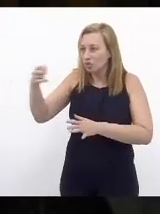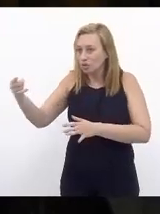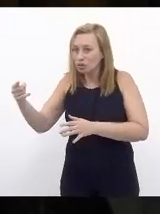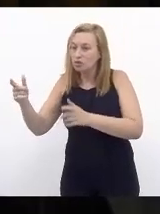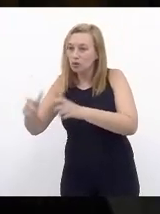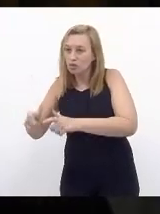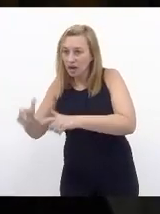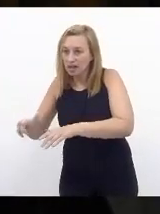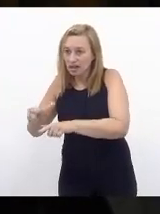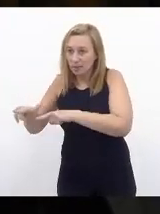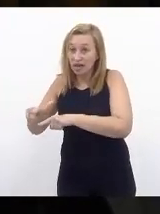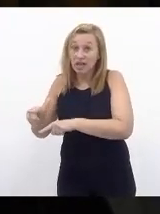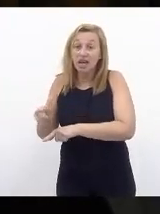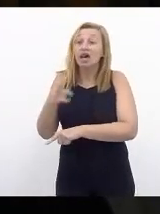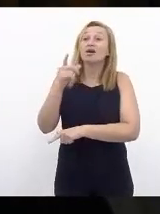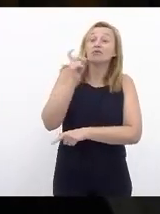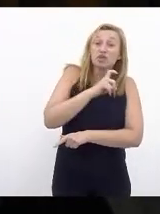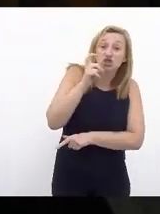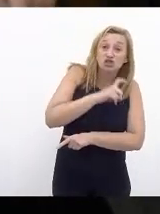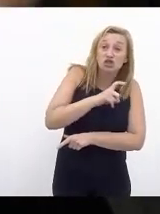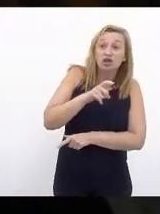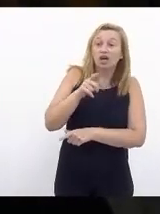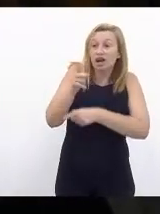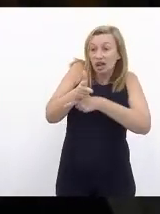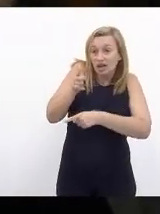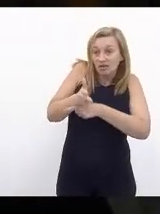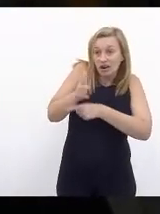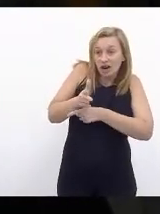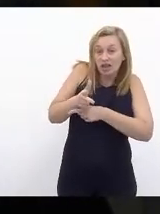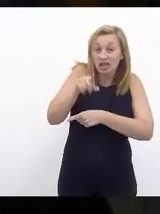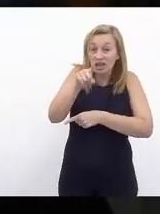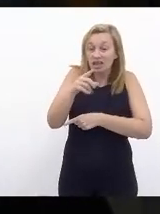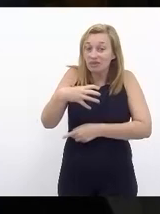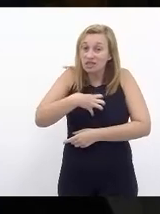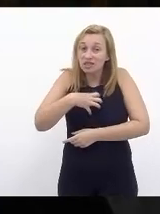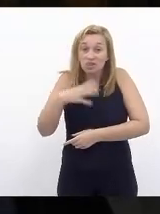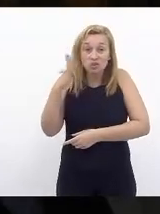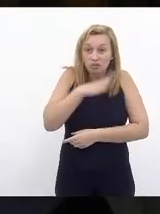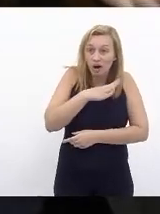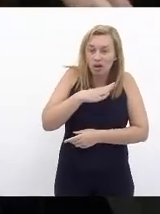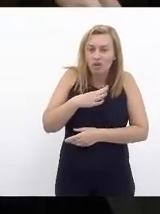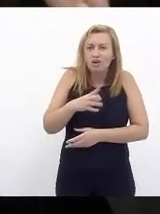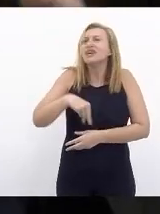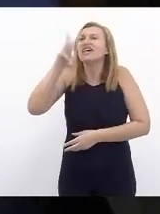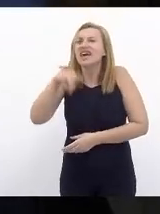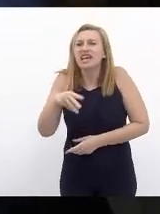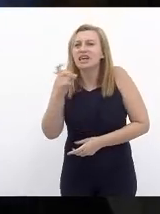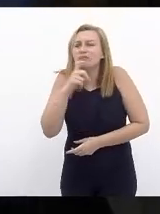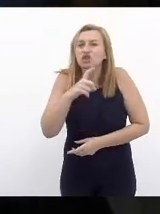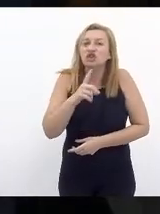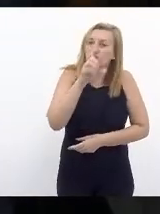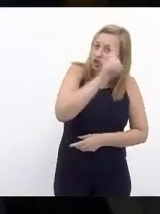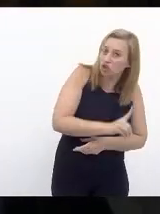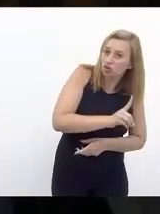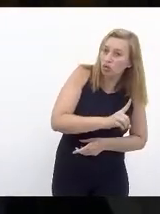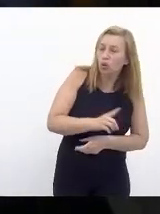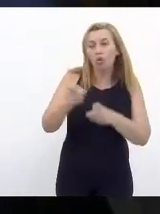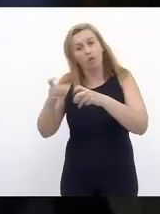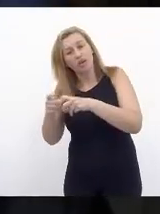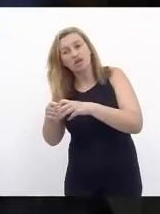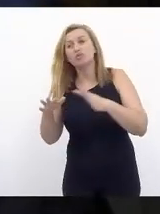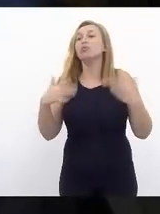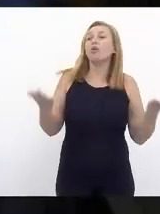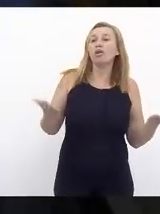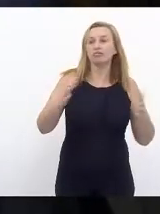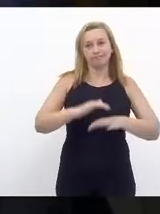errado. Mas ele acabou de falar, e está gravado, filmado, que ele estava passando mal. Não sei quem está mentindo, se é o diretor ou se é o médico.